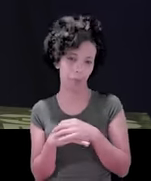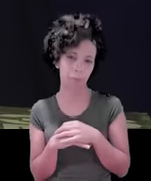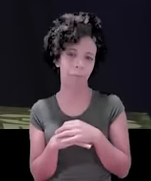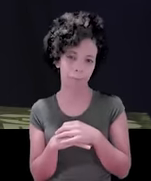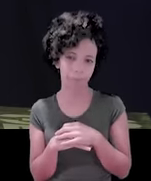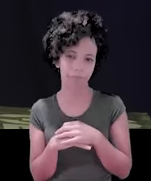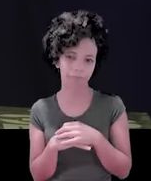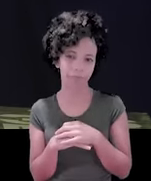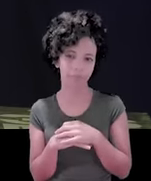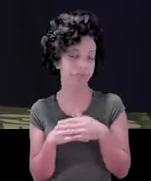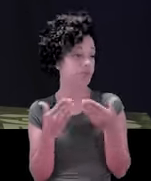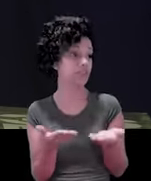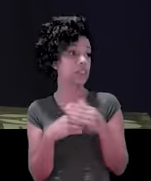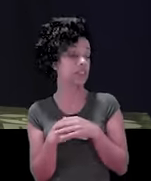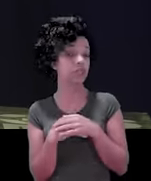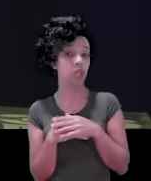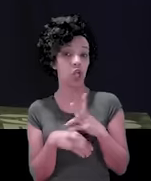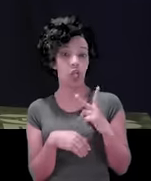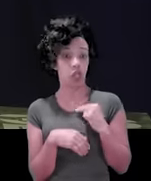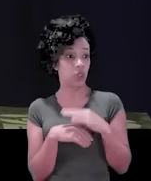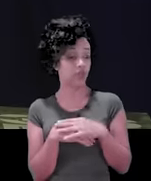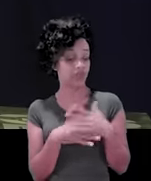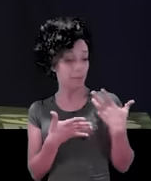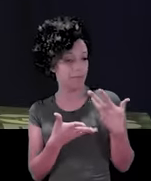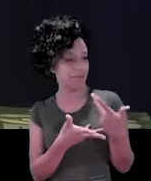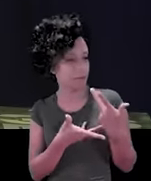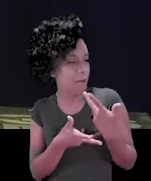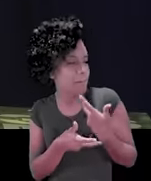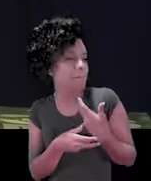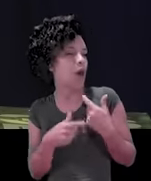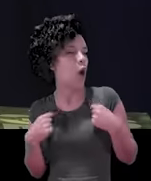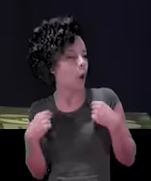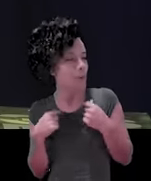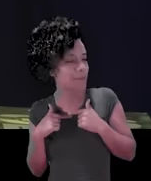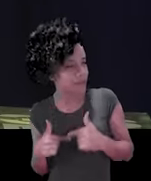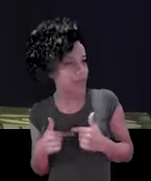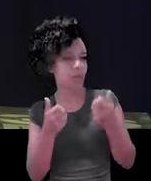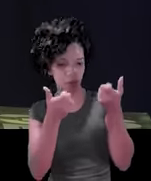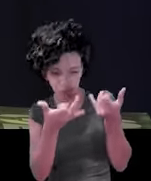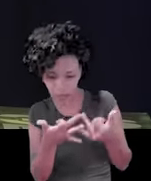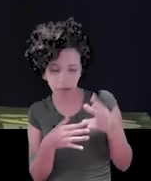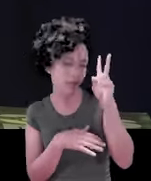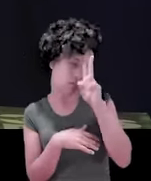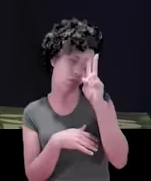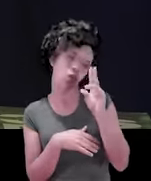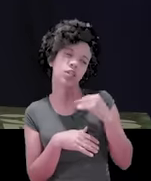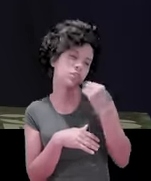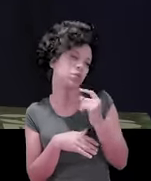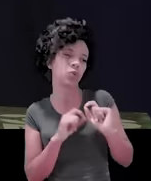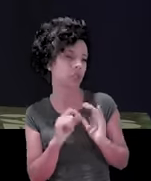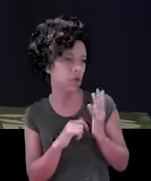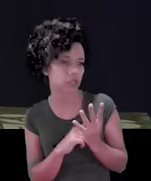e E aí nossa ela não recebeu também me deu roupa limpa contei a história